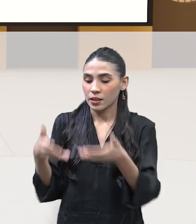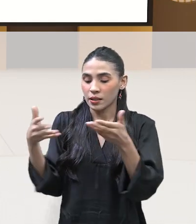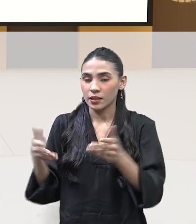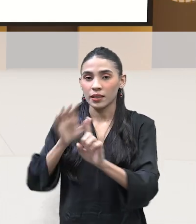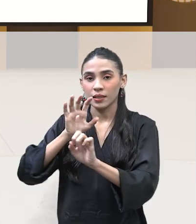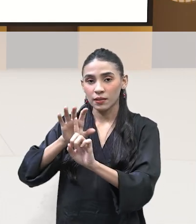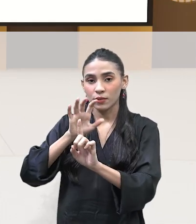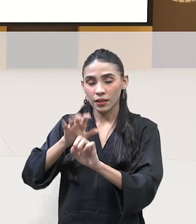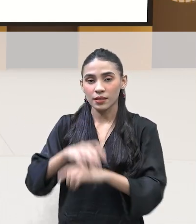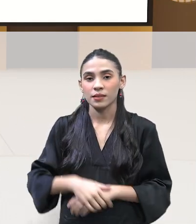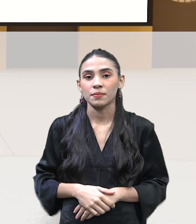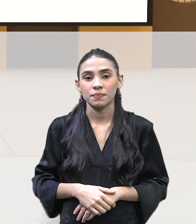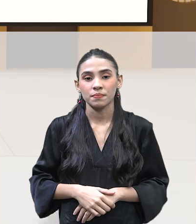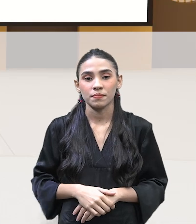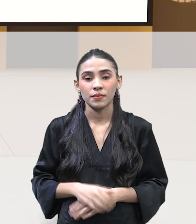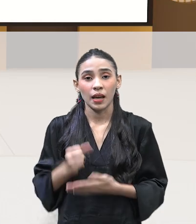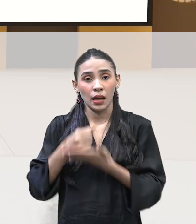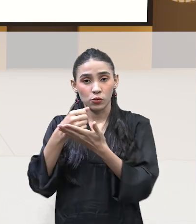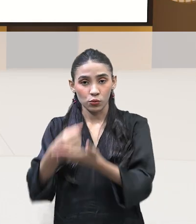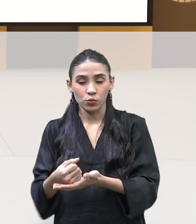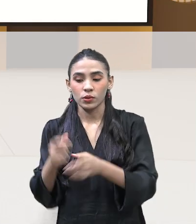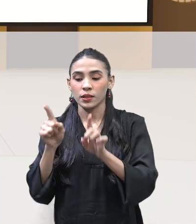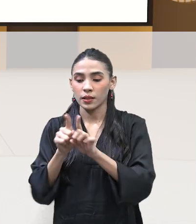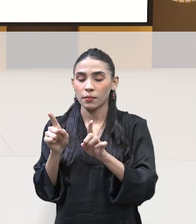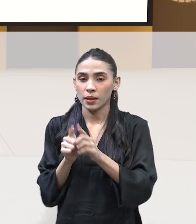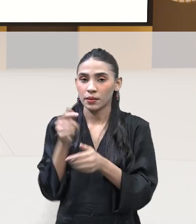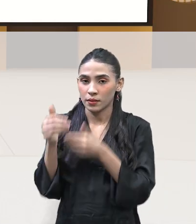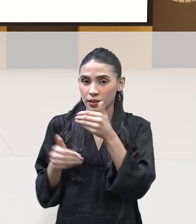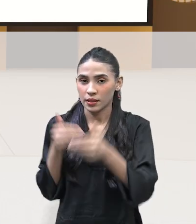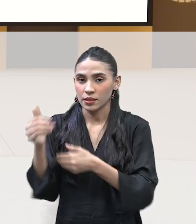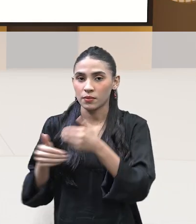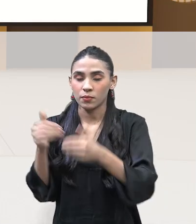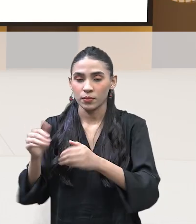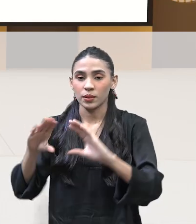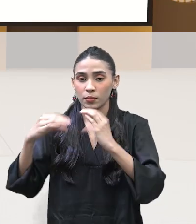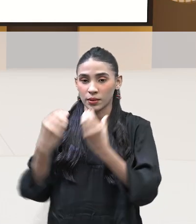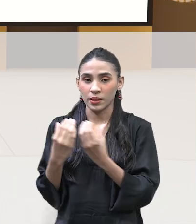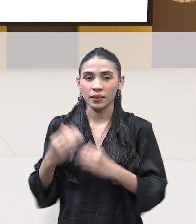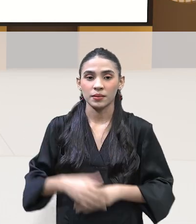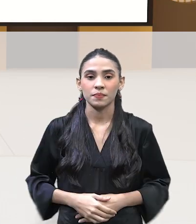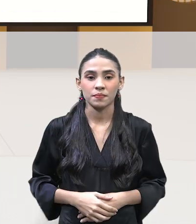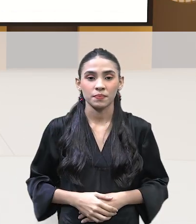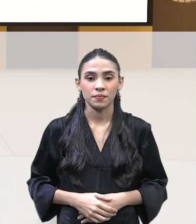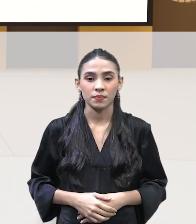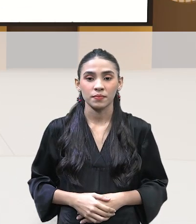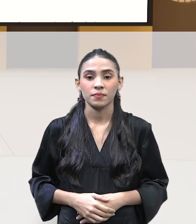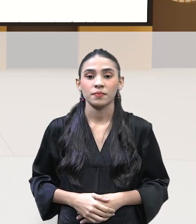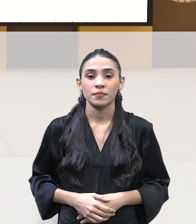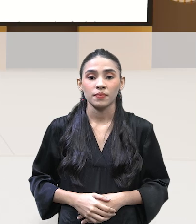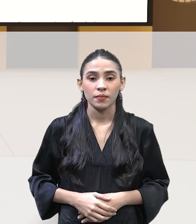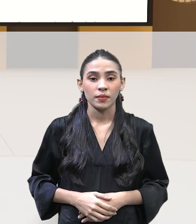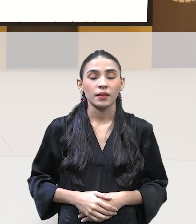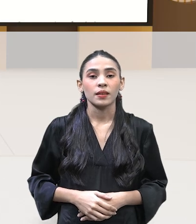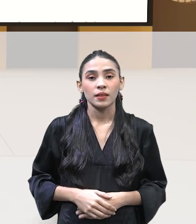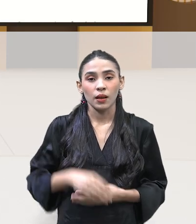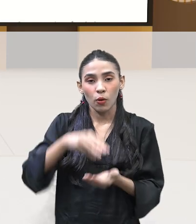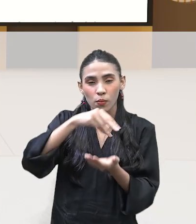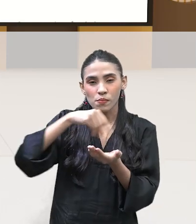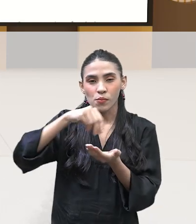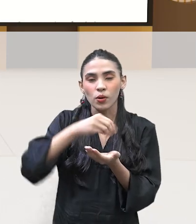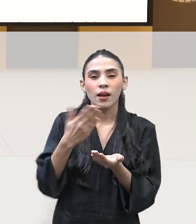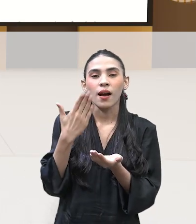incentivo, né? E como também para ajudar no desenvolvimento dela mesma. Isso mesmo. E olha só, molho de